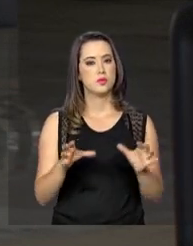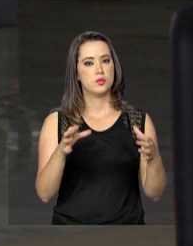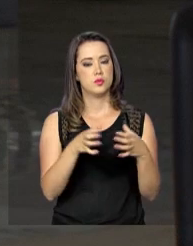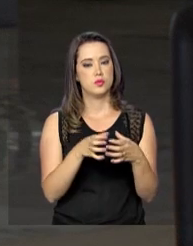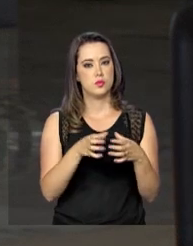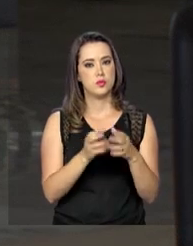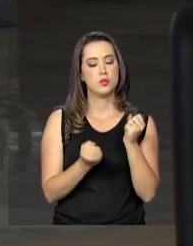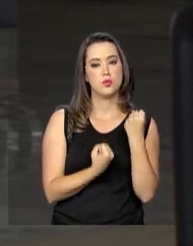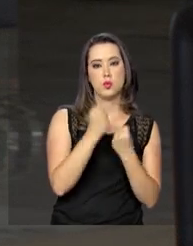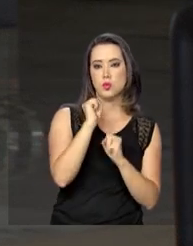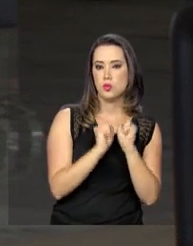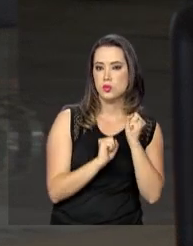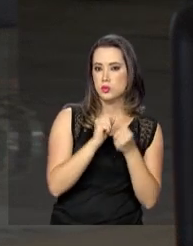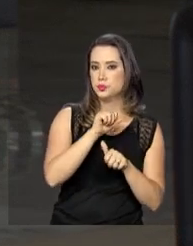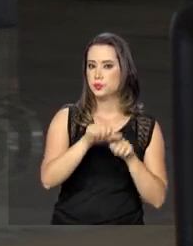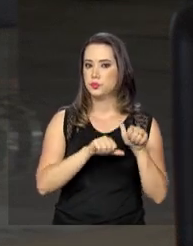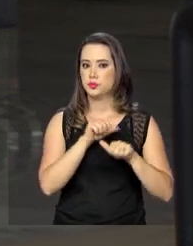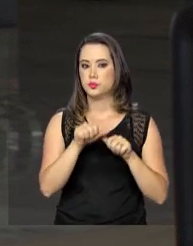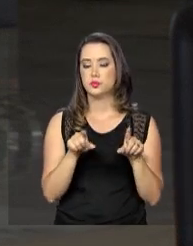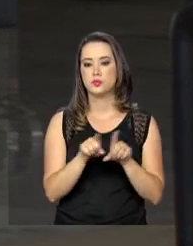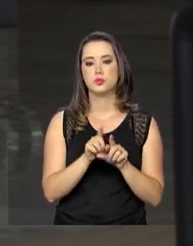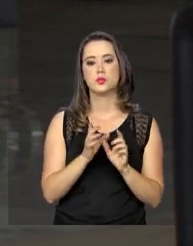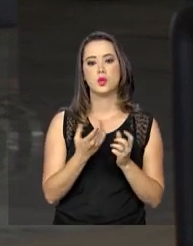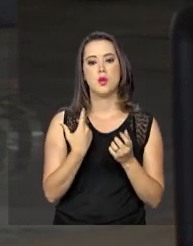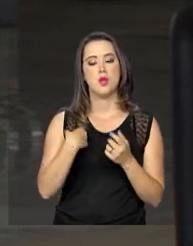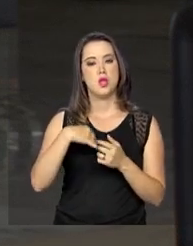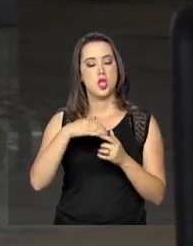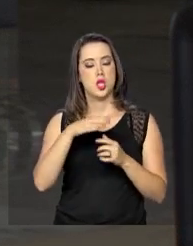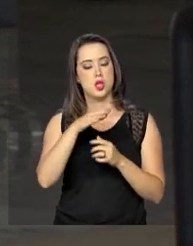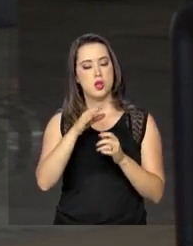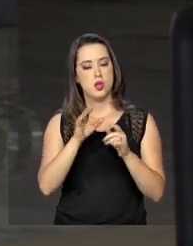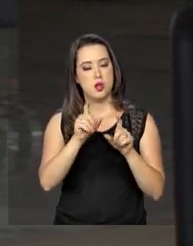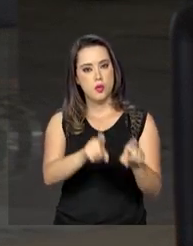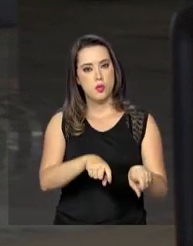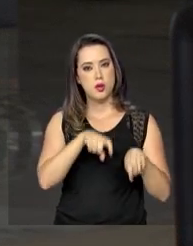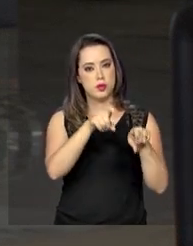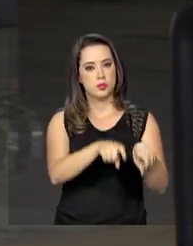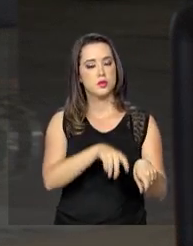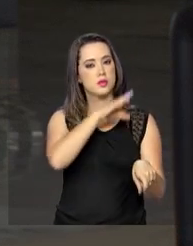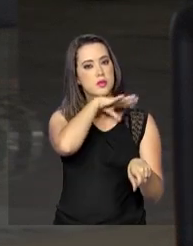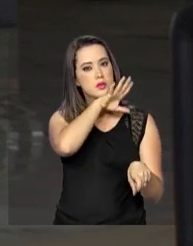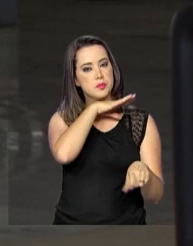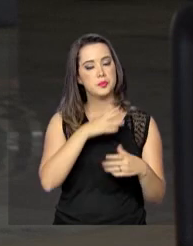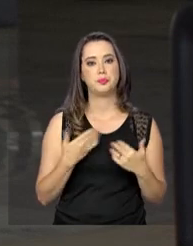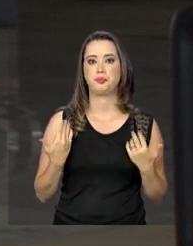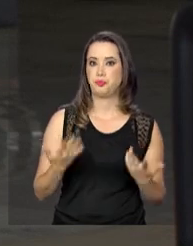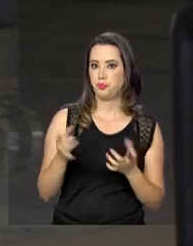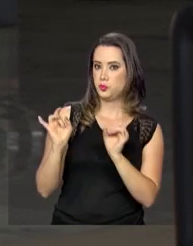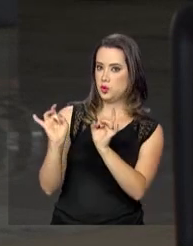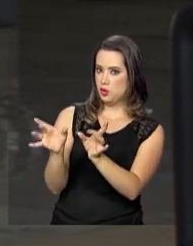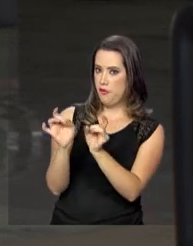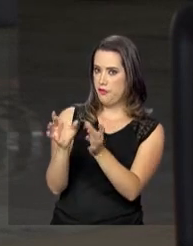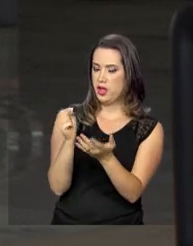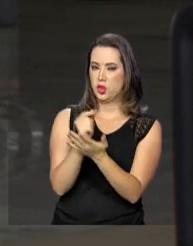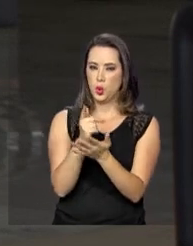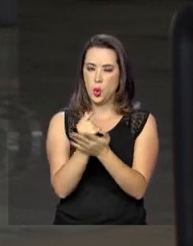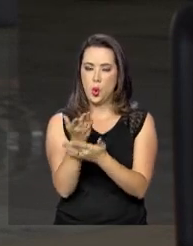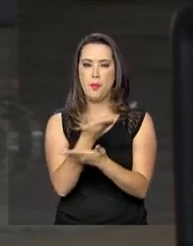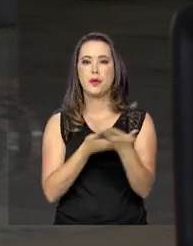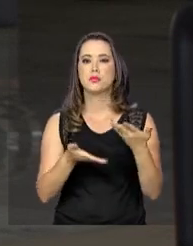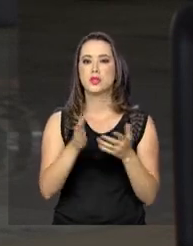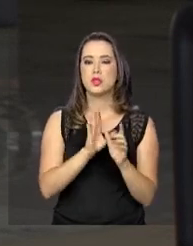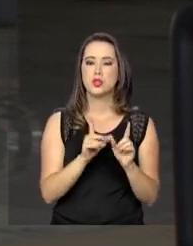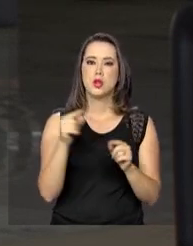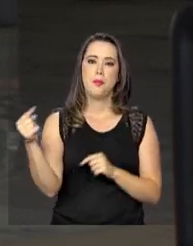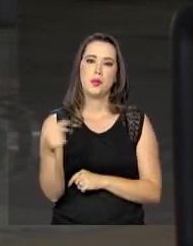de indústria de transformação eo agropecuário bom o comércio nesse período já teve um saldo